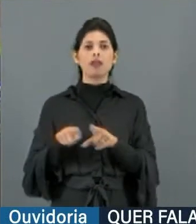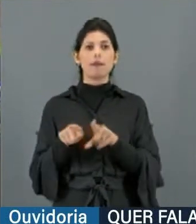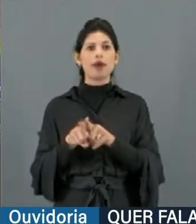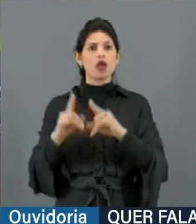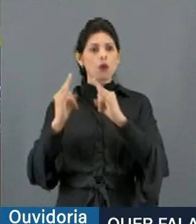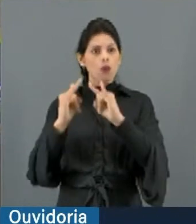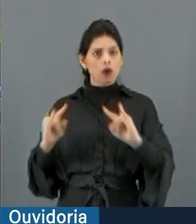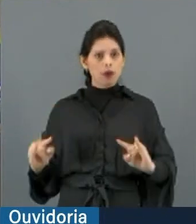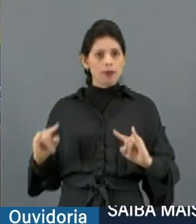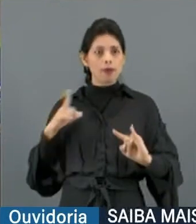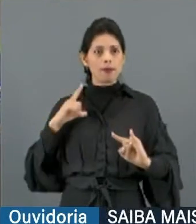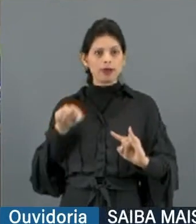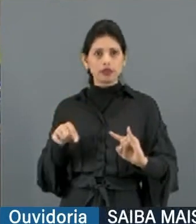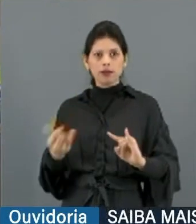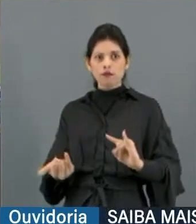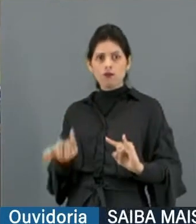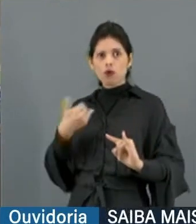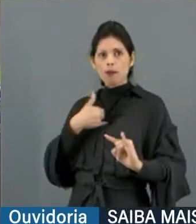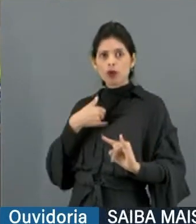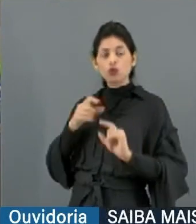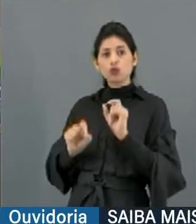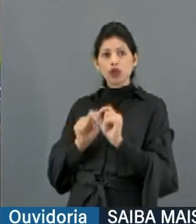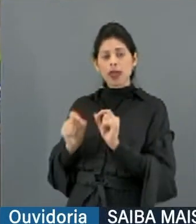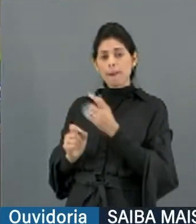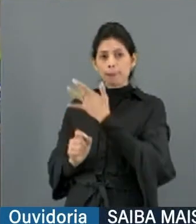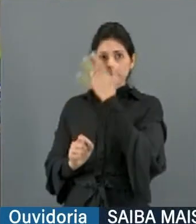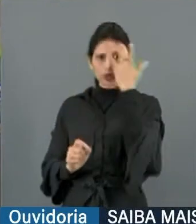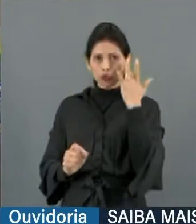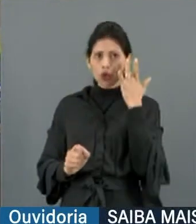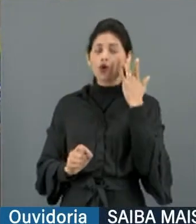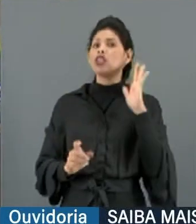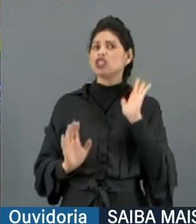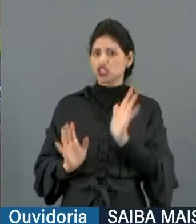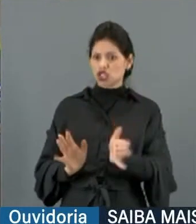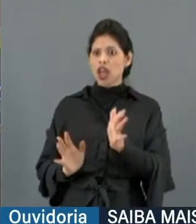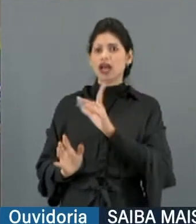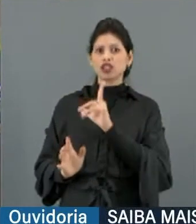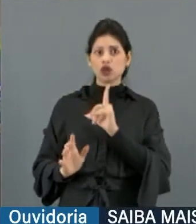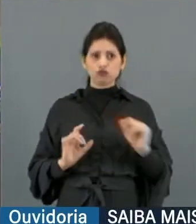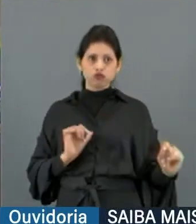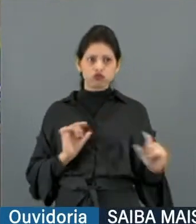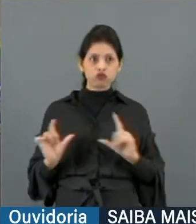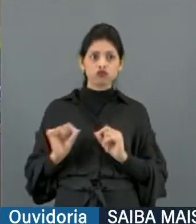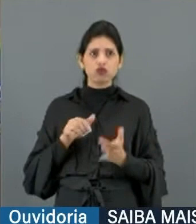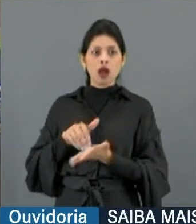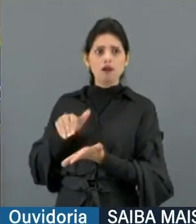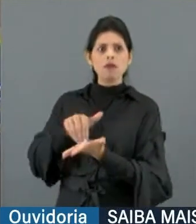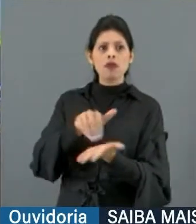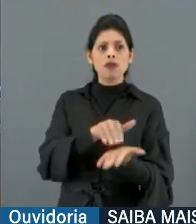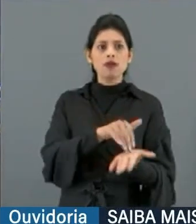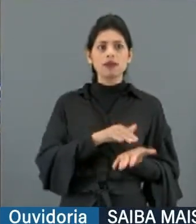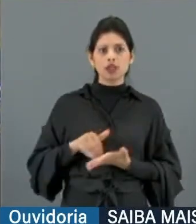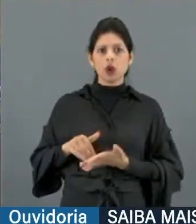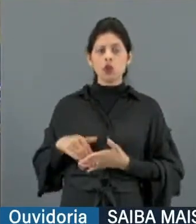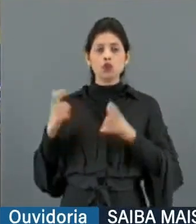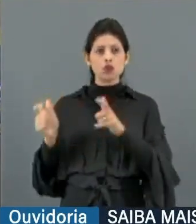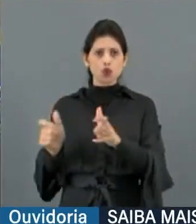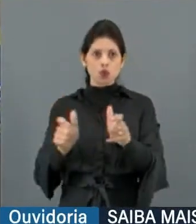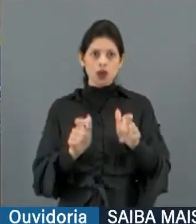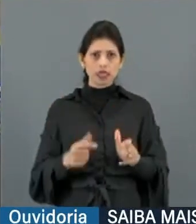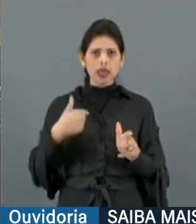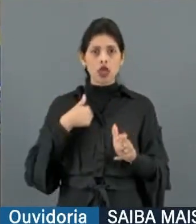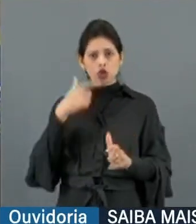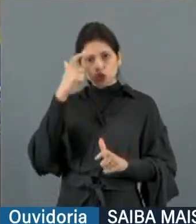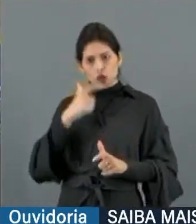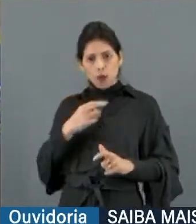noticiado que agentes federais identificados por manifestantes foram expulsos do local. Nunca houve omissão ou leniência de minha parte enquanto ministro da Justiça